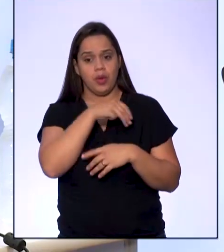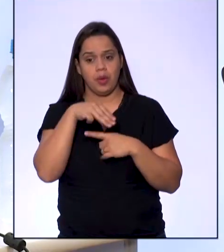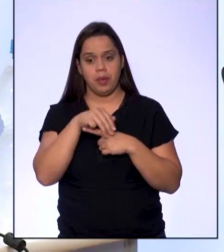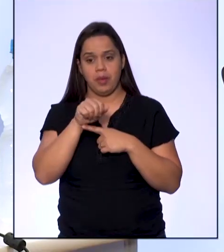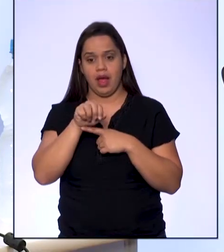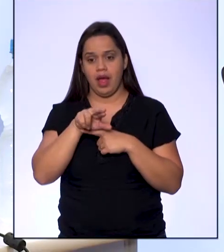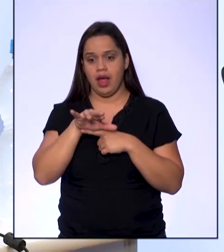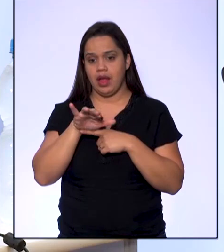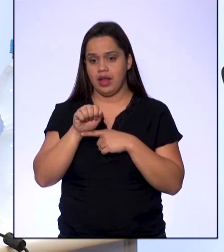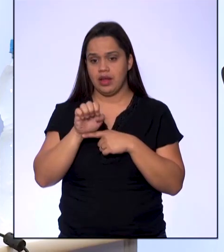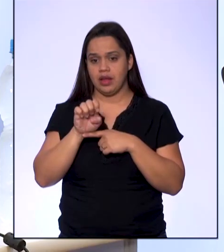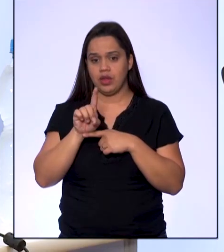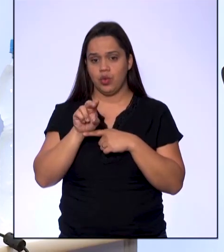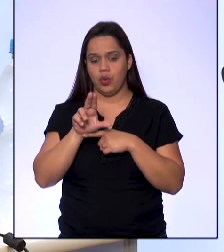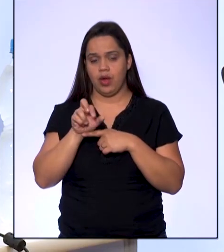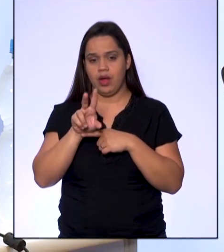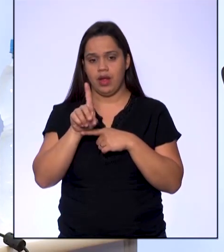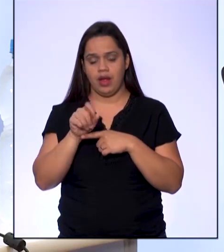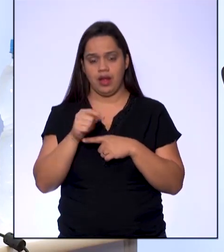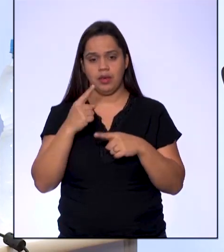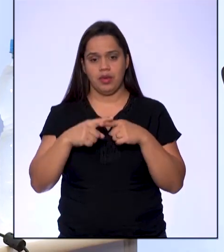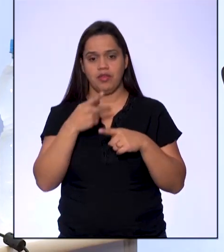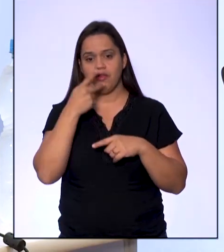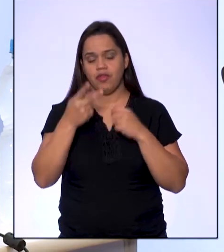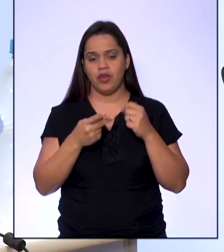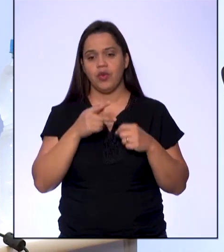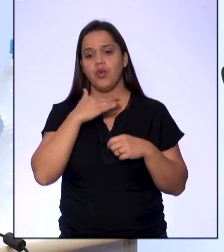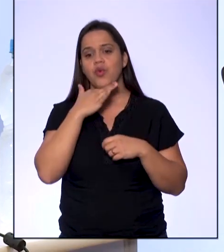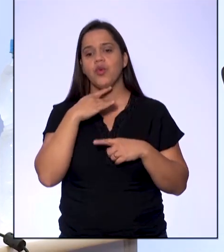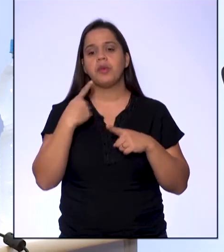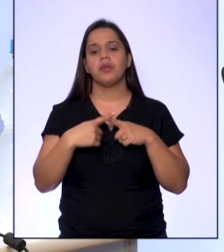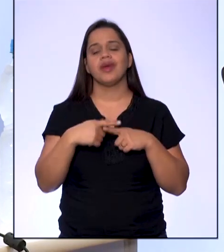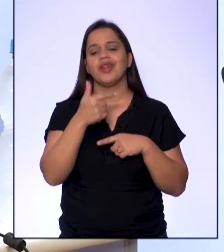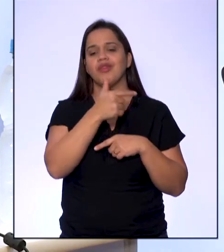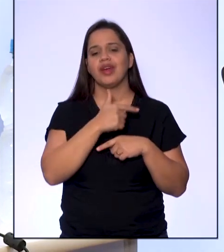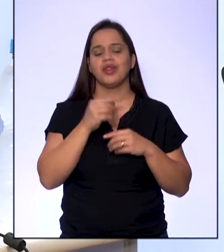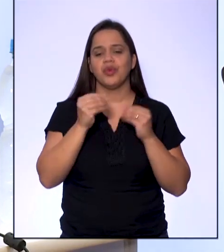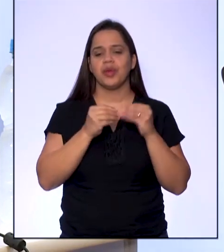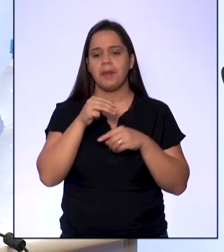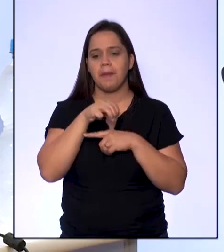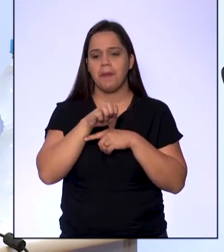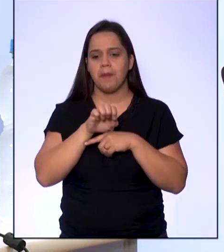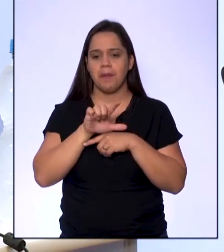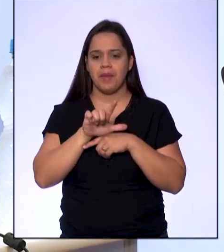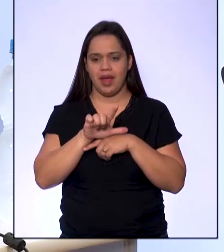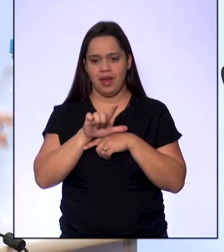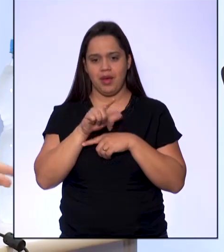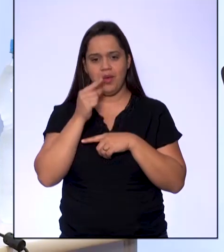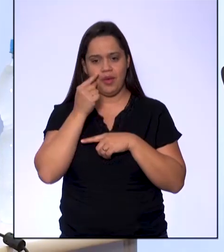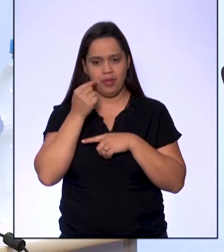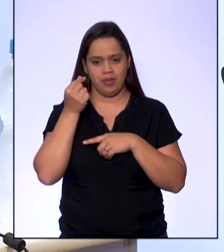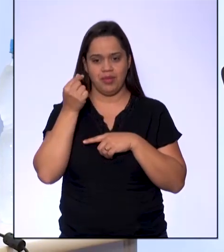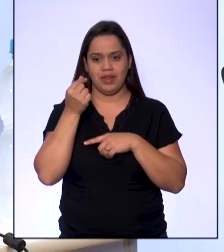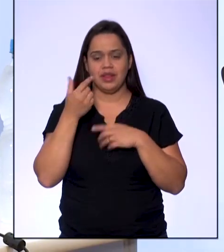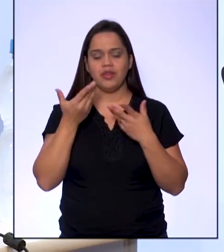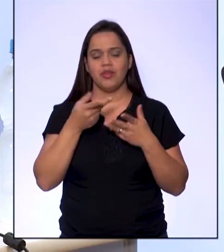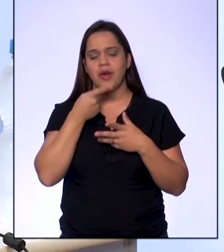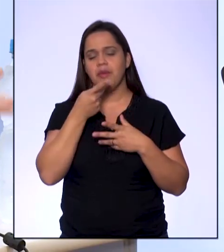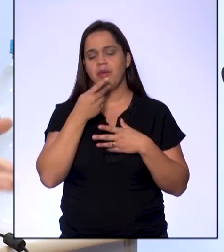vamos tratar hoje ainda. Muito ruim, porque não vai ter mel. Quem não gosta de mel? Eu adoro Nossa. mel. O mel é muito bom e é bom